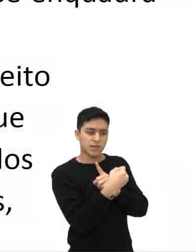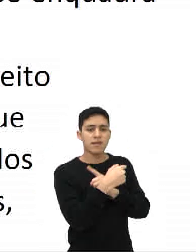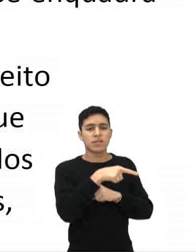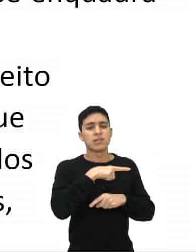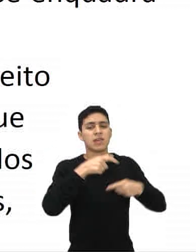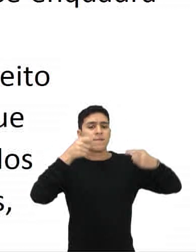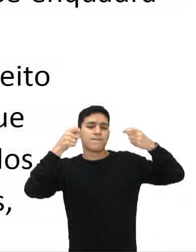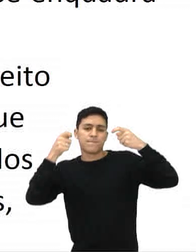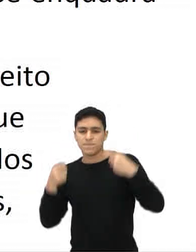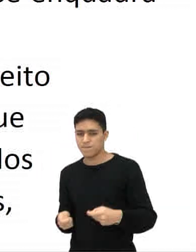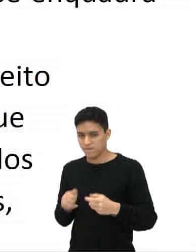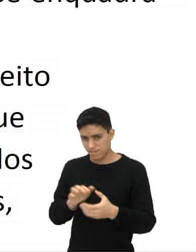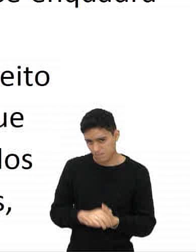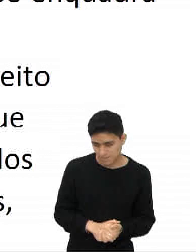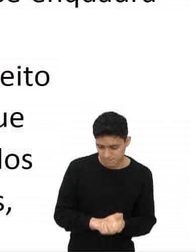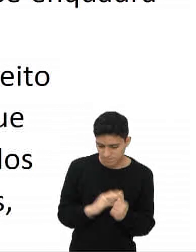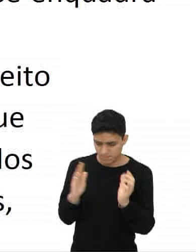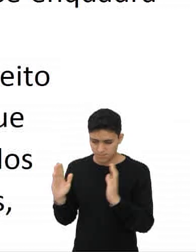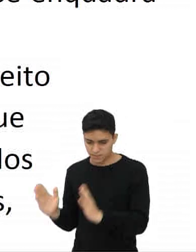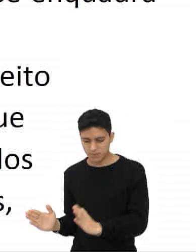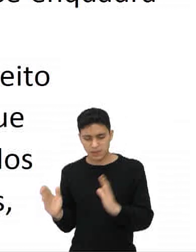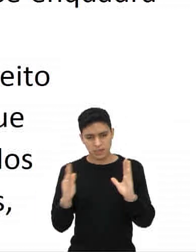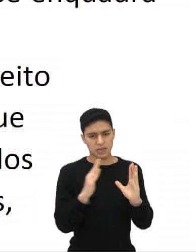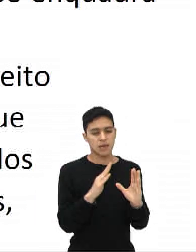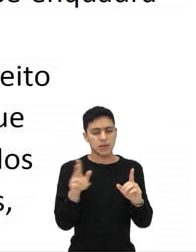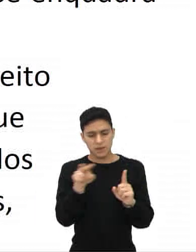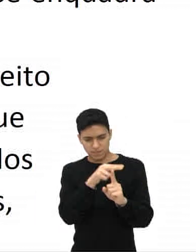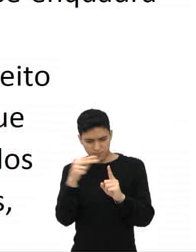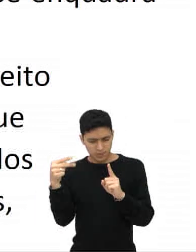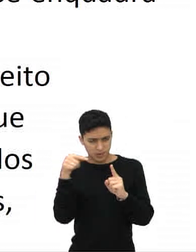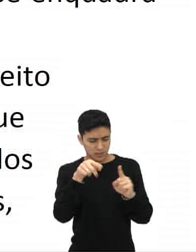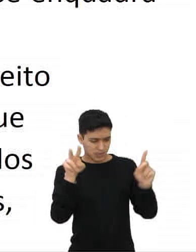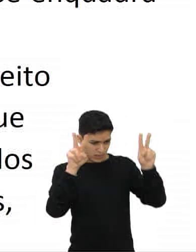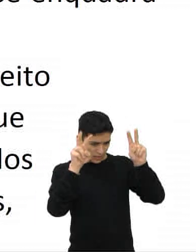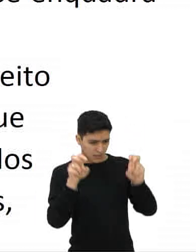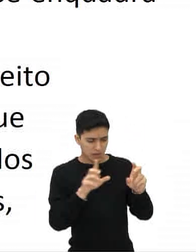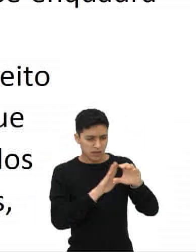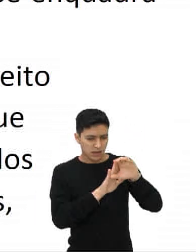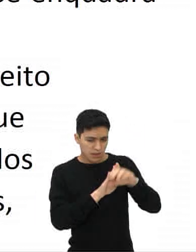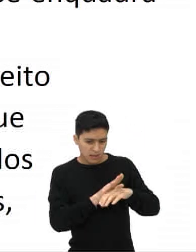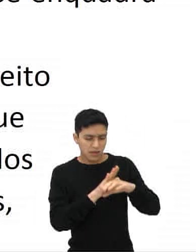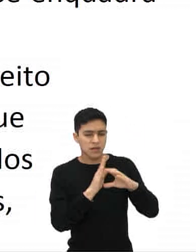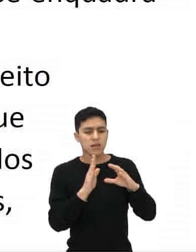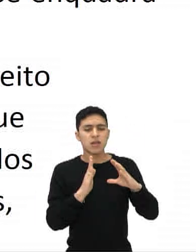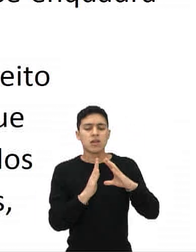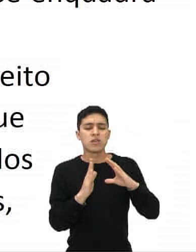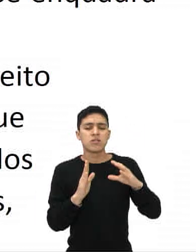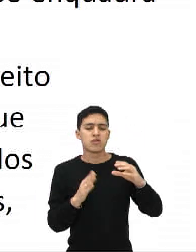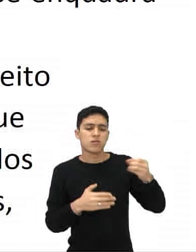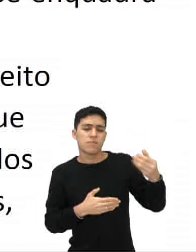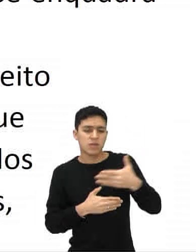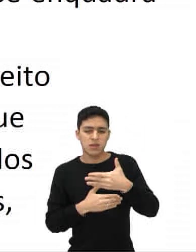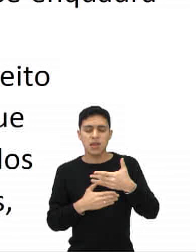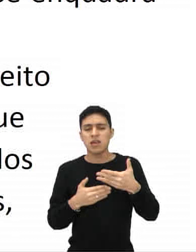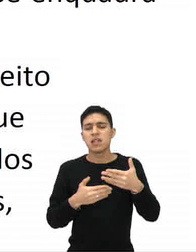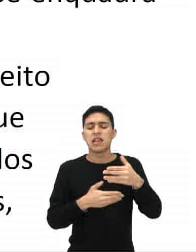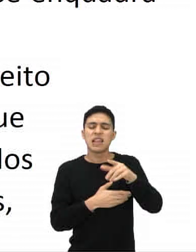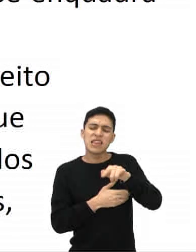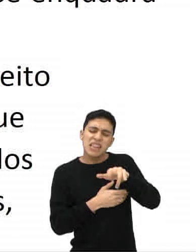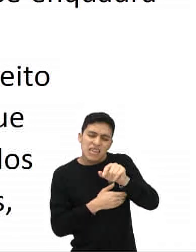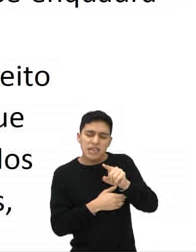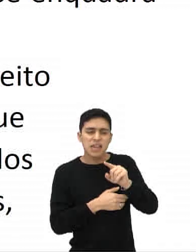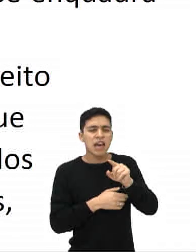imposto. Outro ponto relevante nessa temática é o conceito de modernidade líquida de Zygmunt